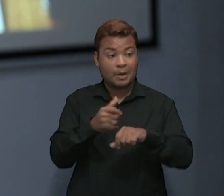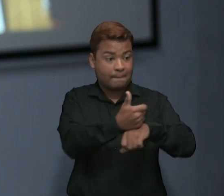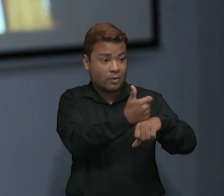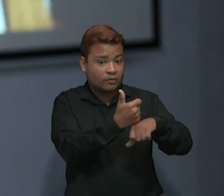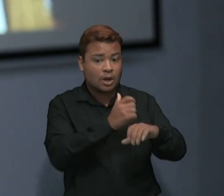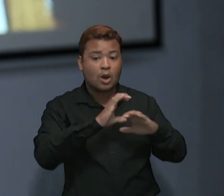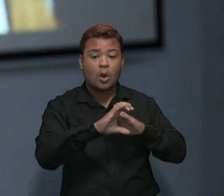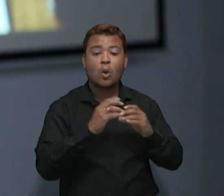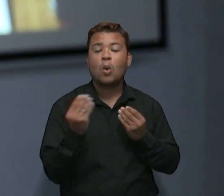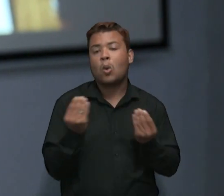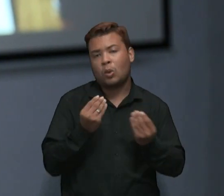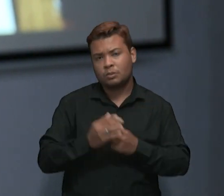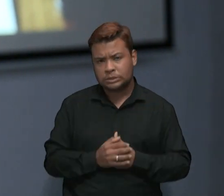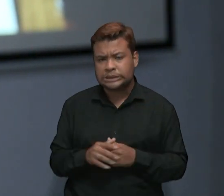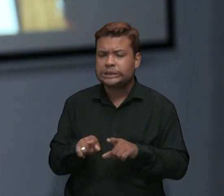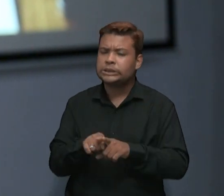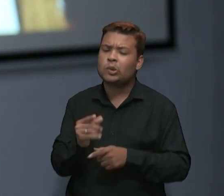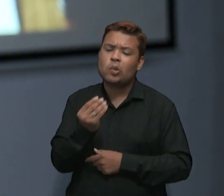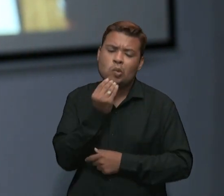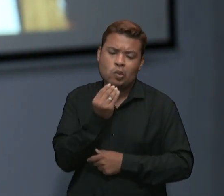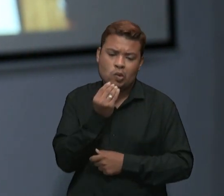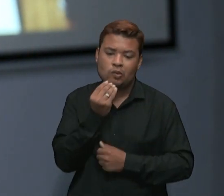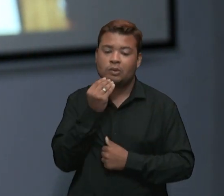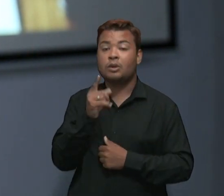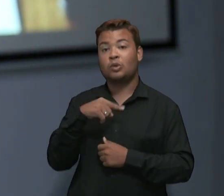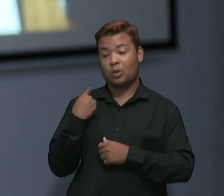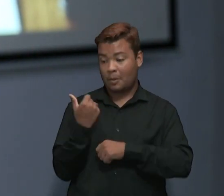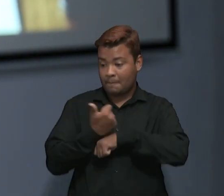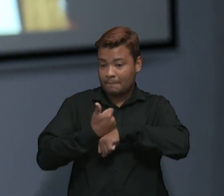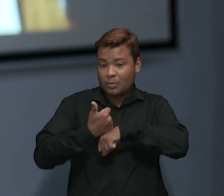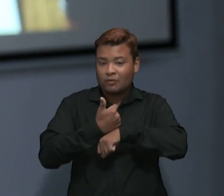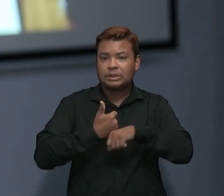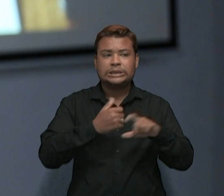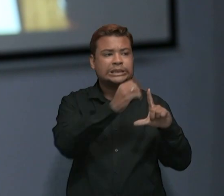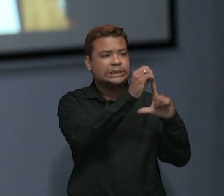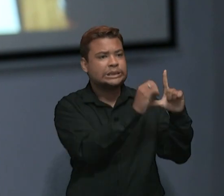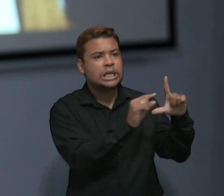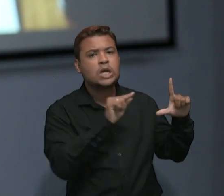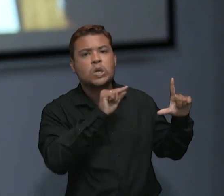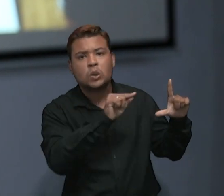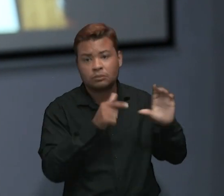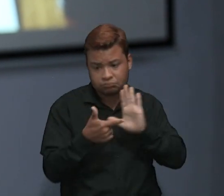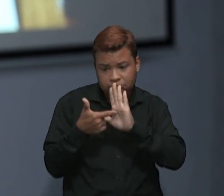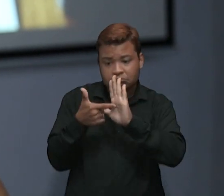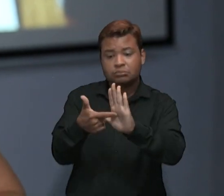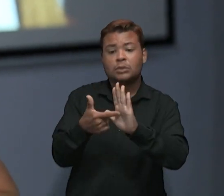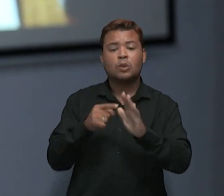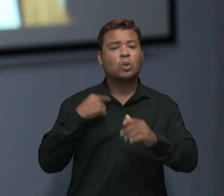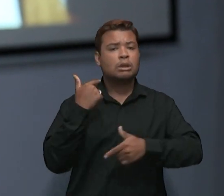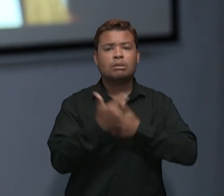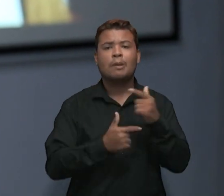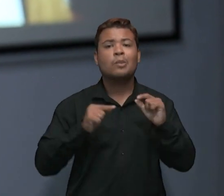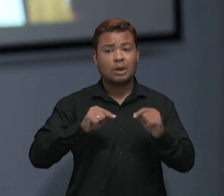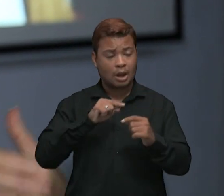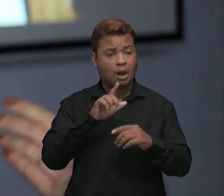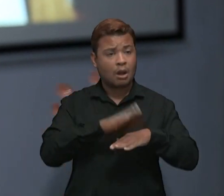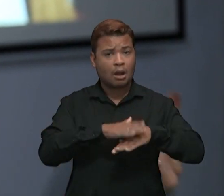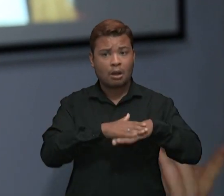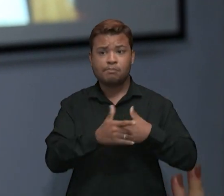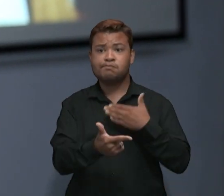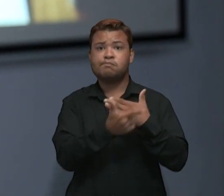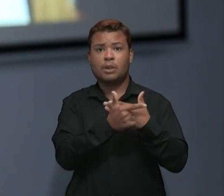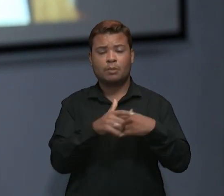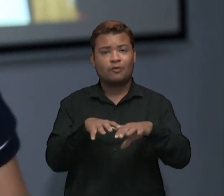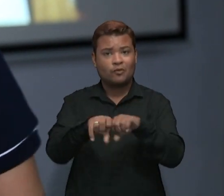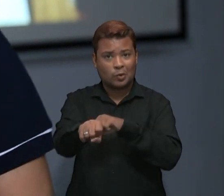profissional. E, claro, apresentar um pouquinho, né, da nossa profissão, da nossa emissora, o que a gente faz aqui, o nosso papel de formação. E para além de